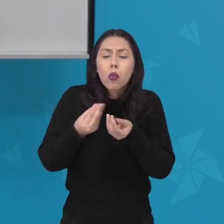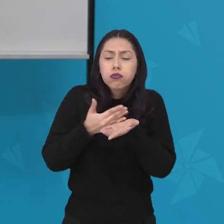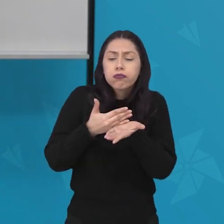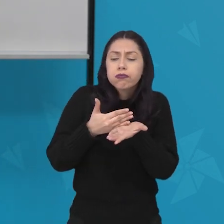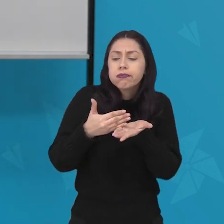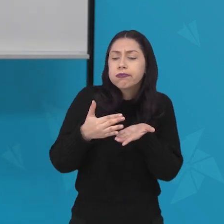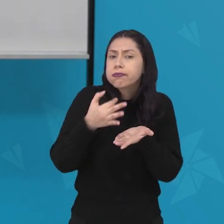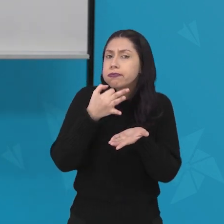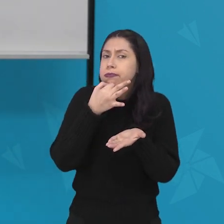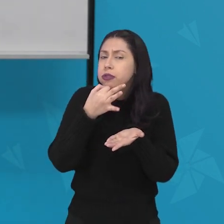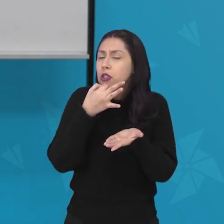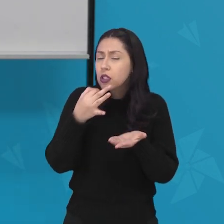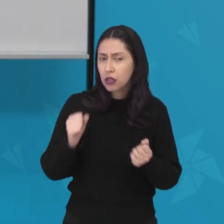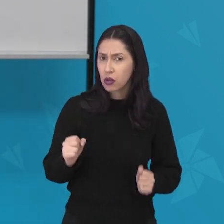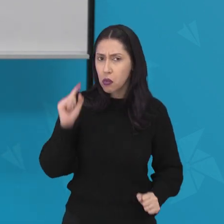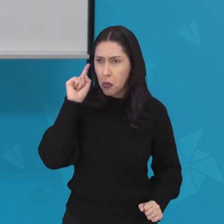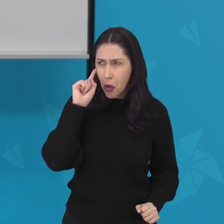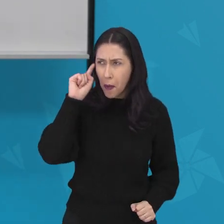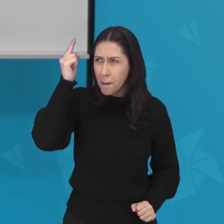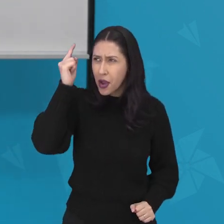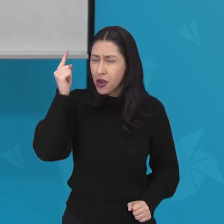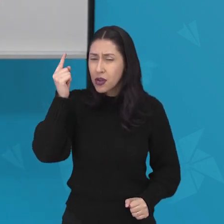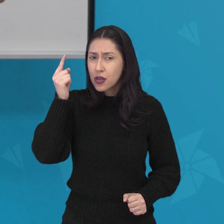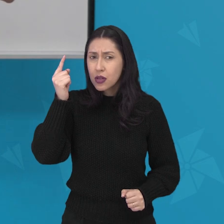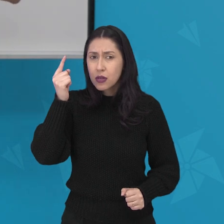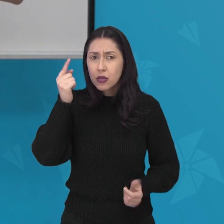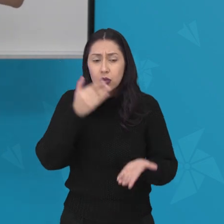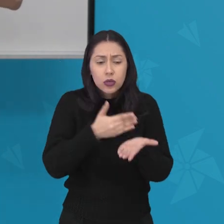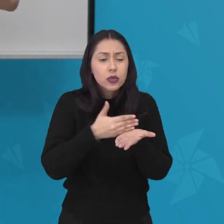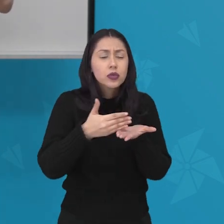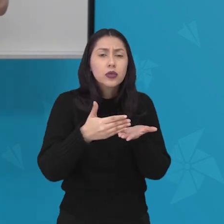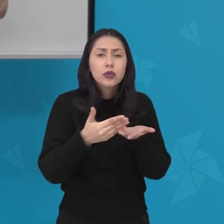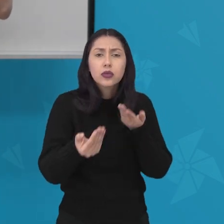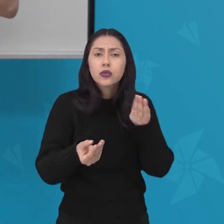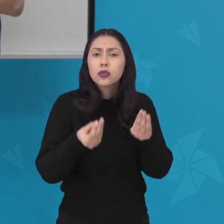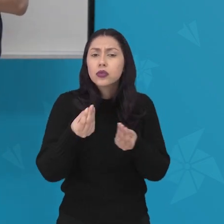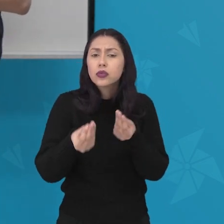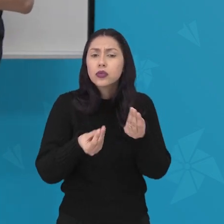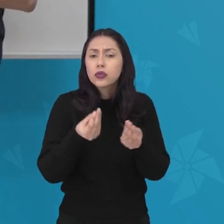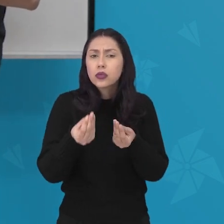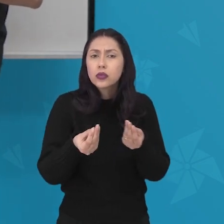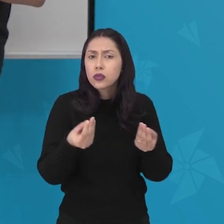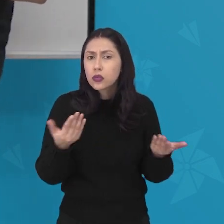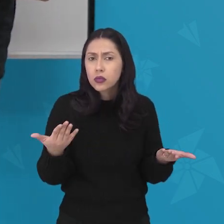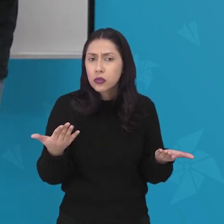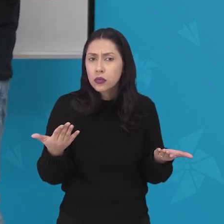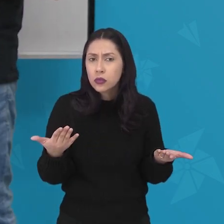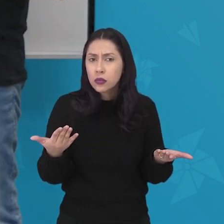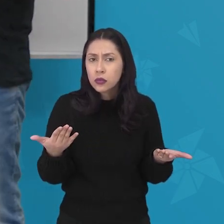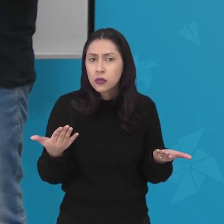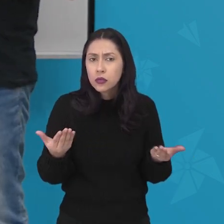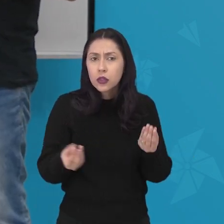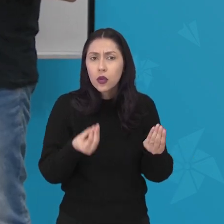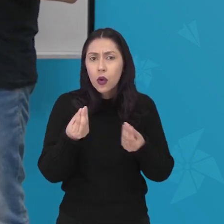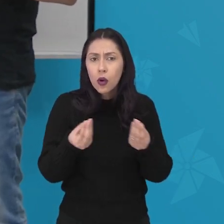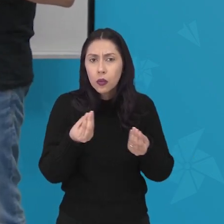ideias ou de algumas ideias que são construídas e articuladas para que a gente seja capaz de expressar